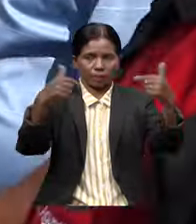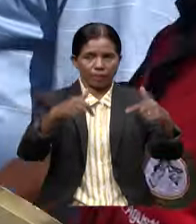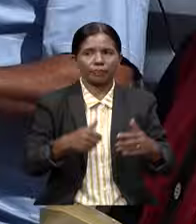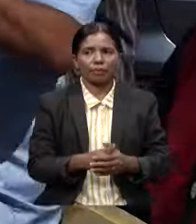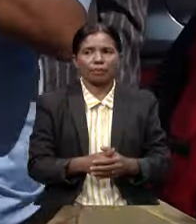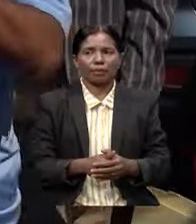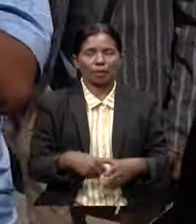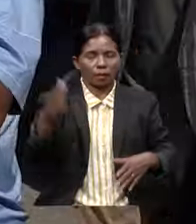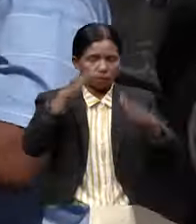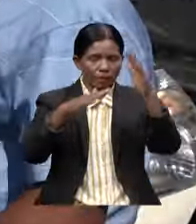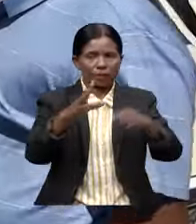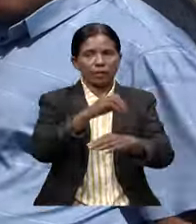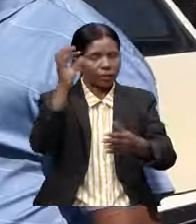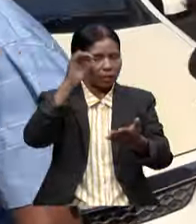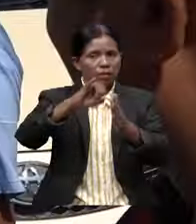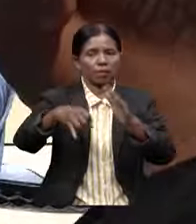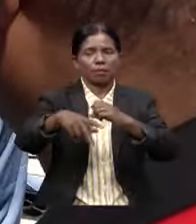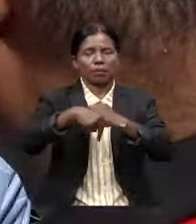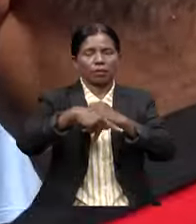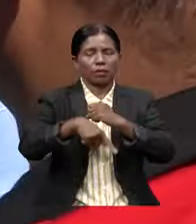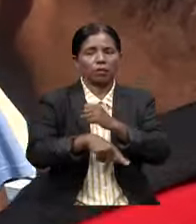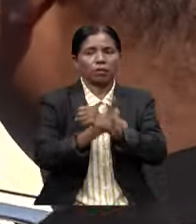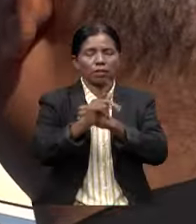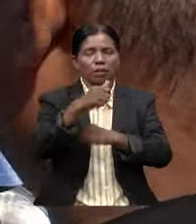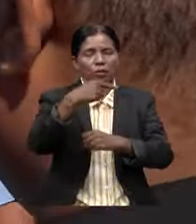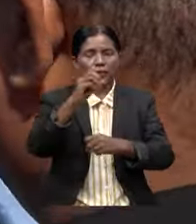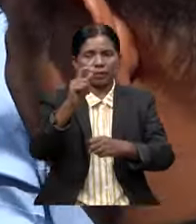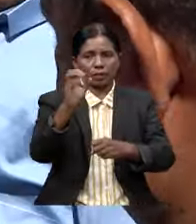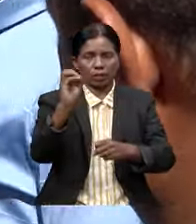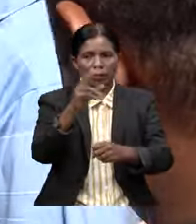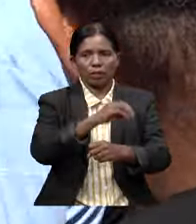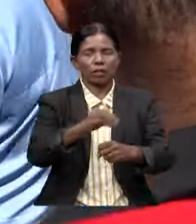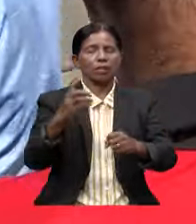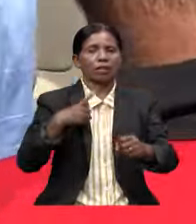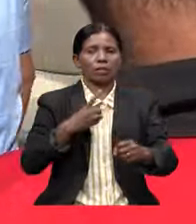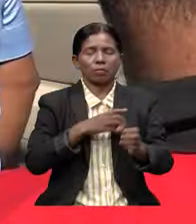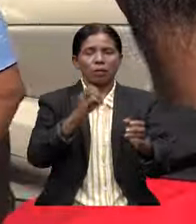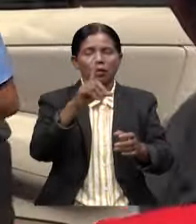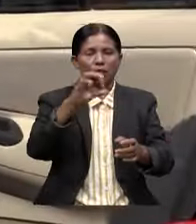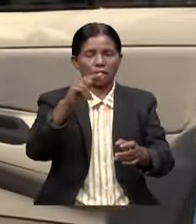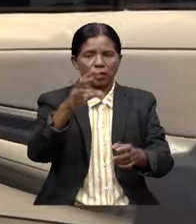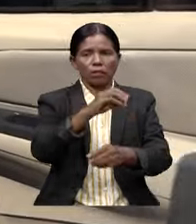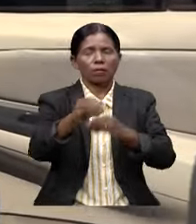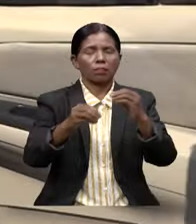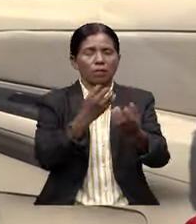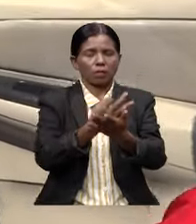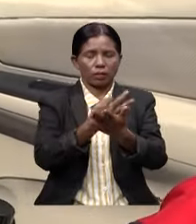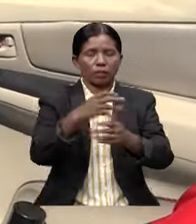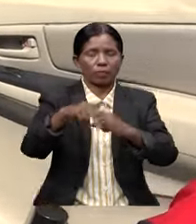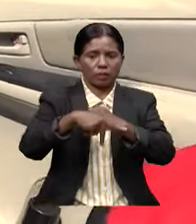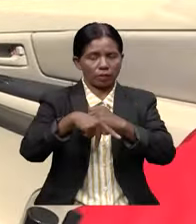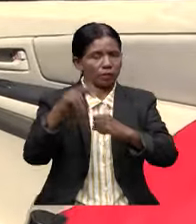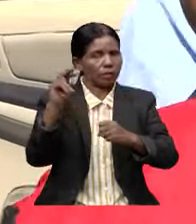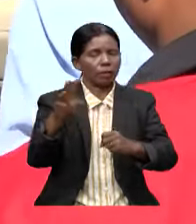de entendimento entre ex secretário geral Partido Junto Agustino da Silva no mos deputada Olinda Guterres con a subvenção Partido União e ne bem